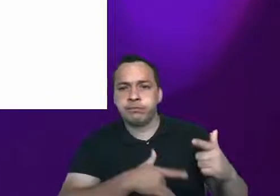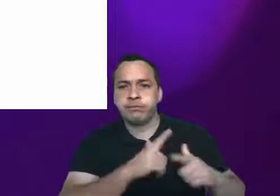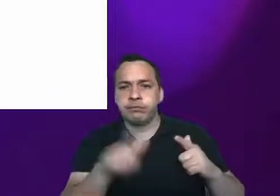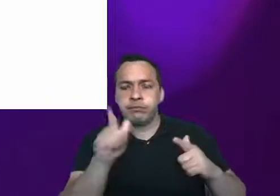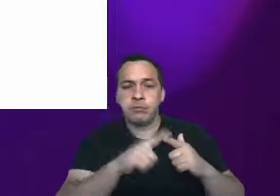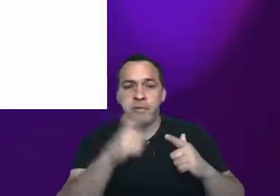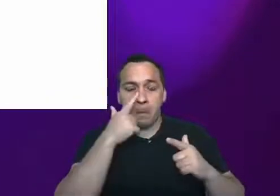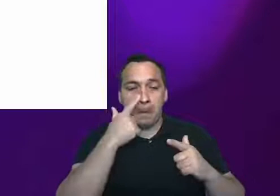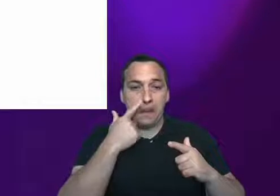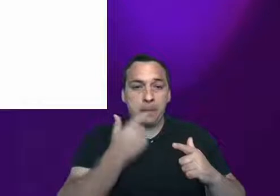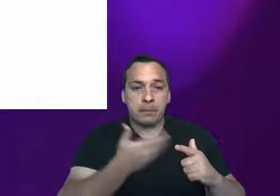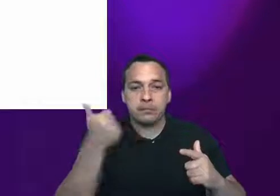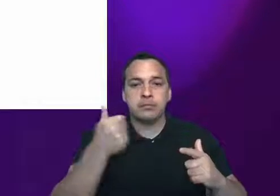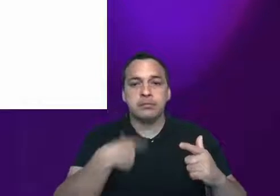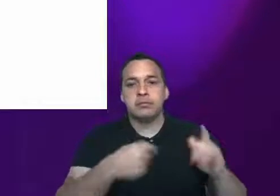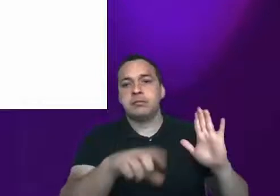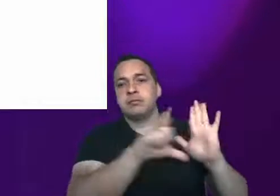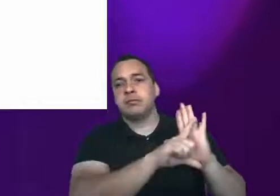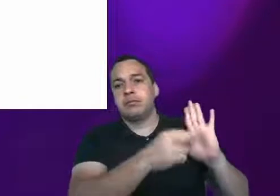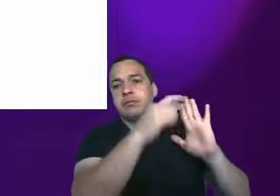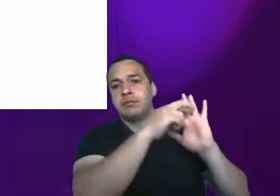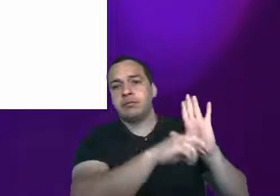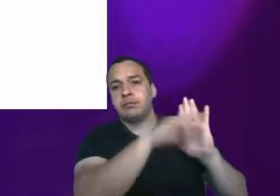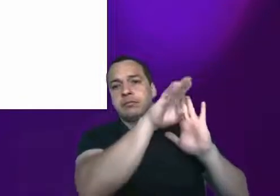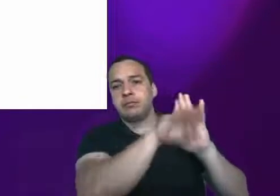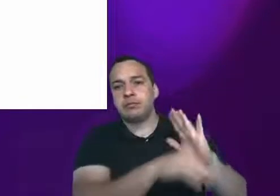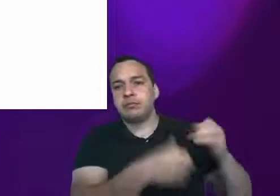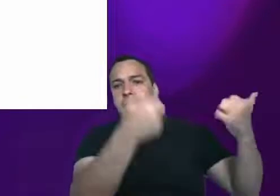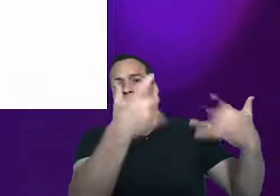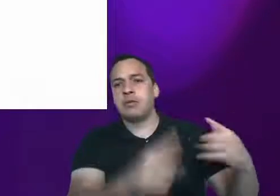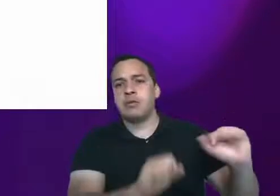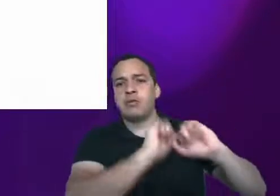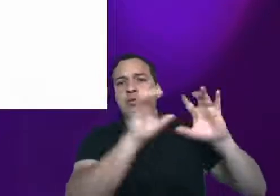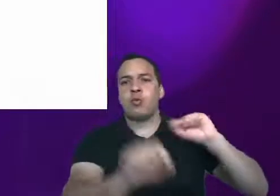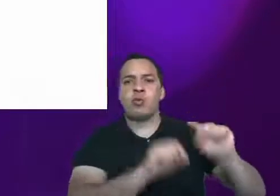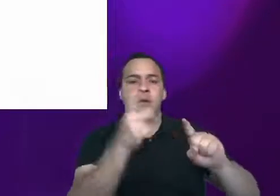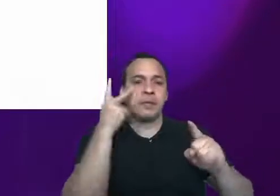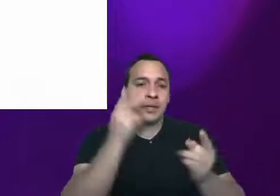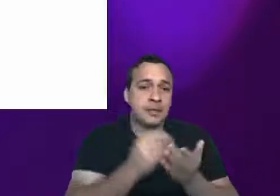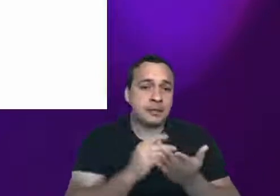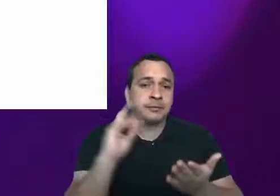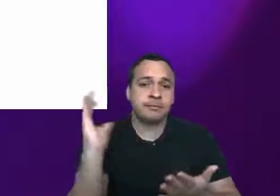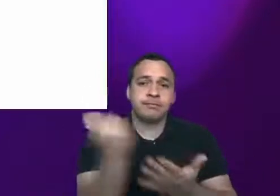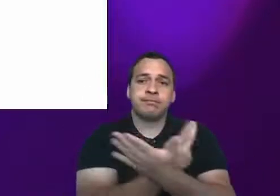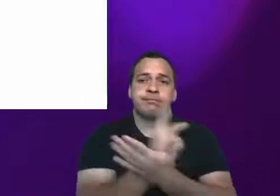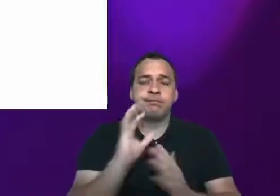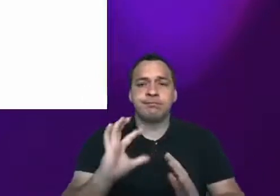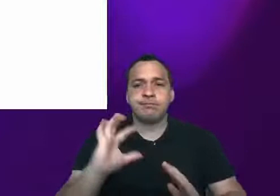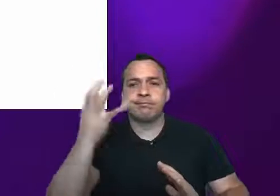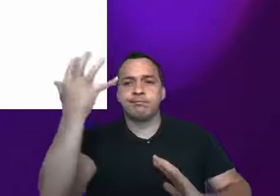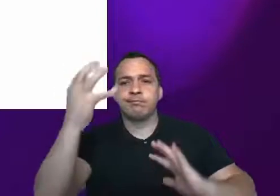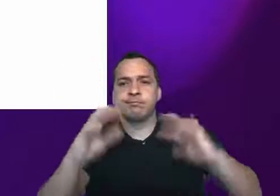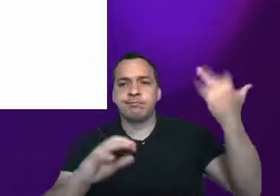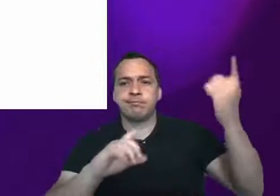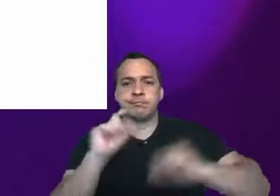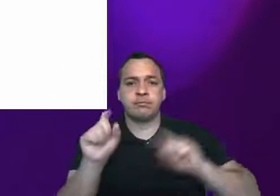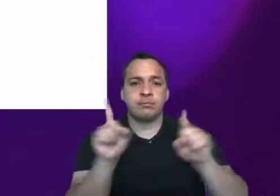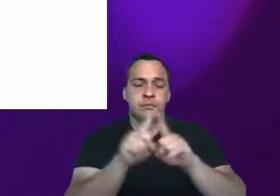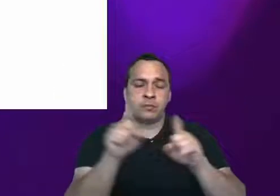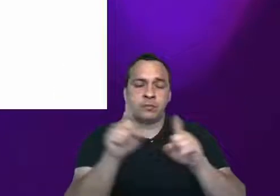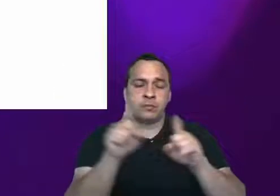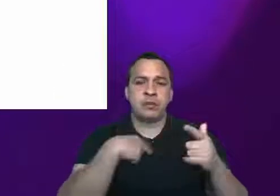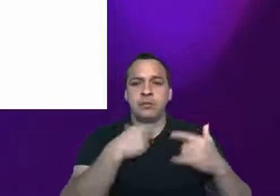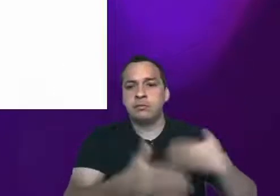nossa legislação, ela é específica para algumas situações em que nós podemos avançar